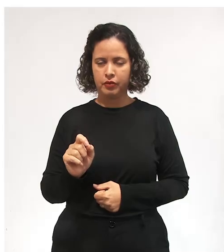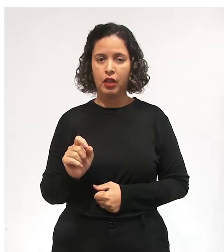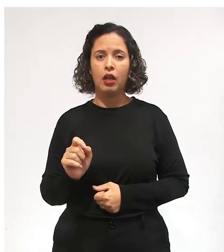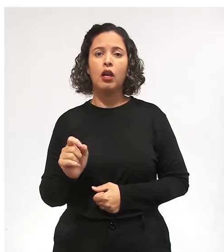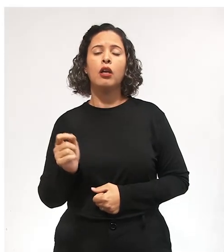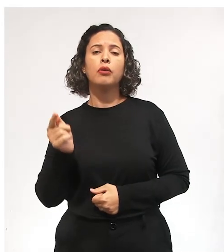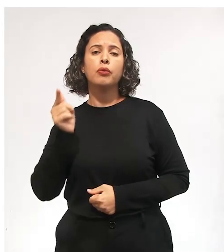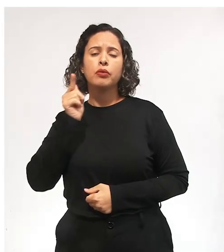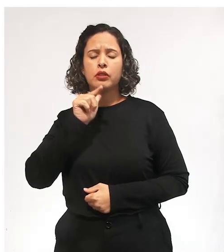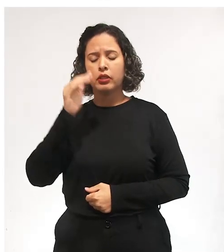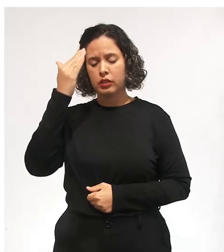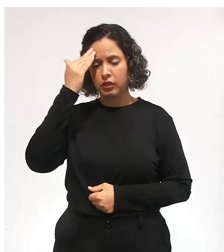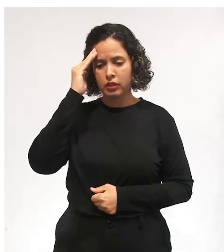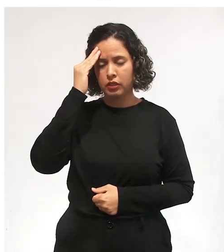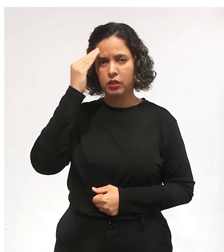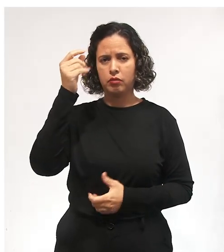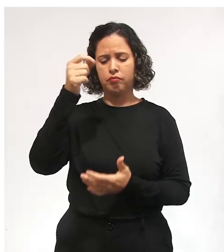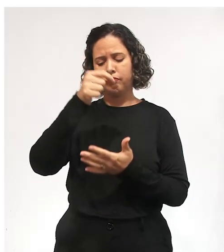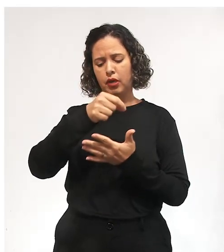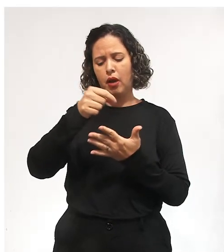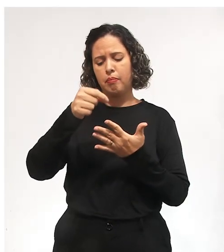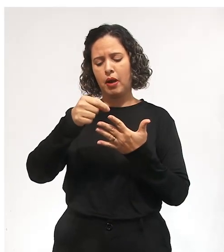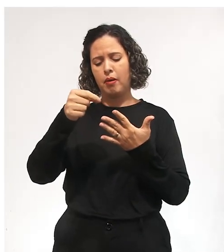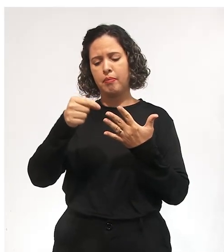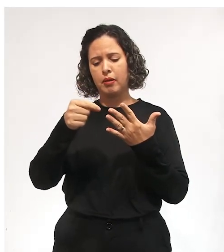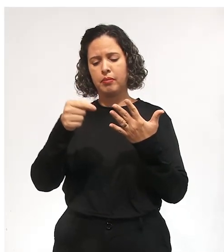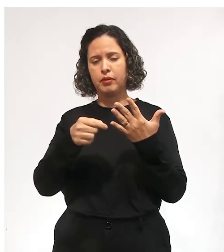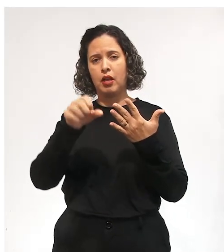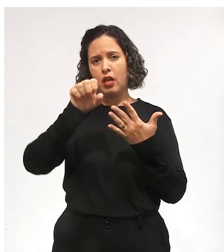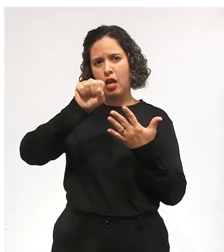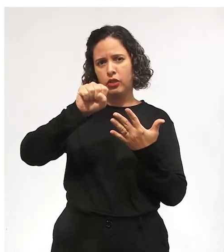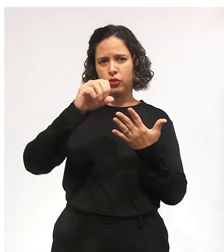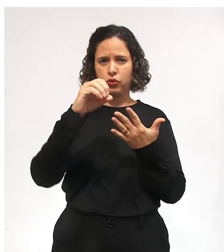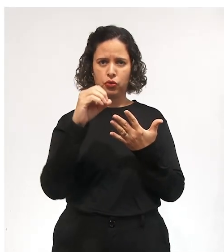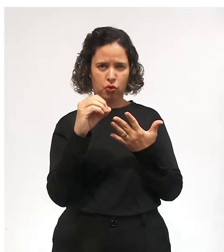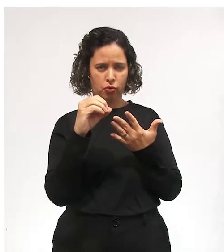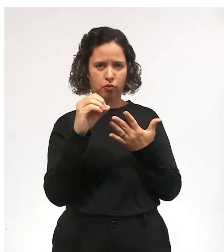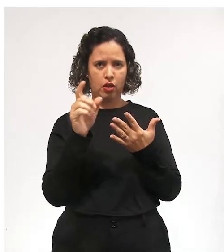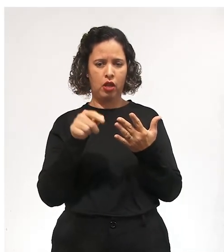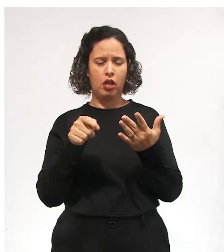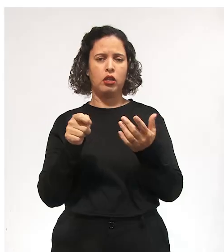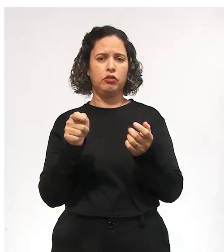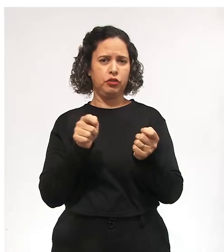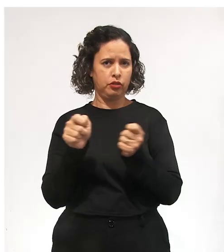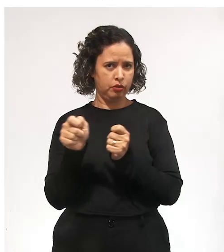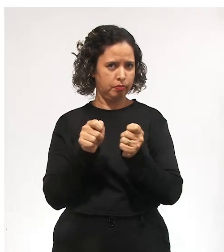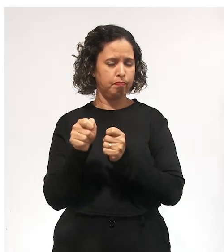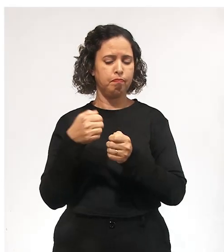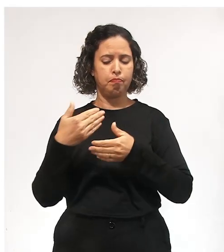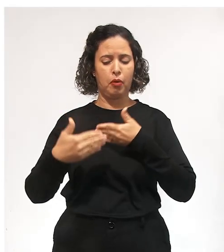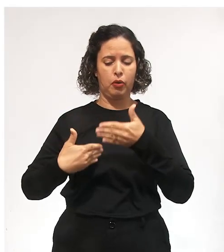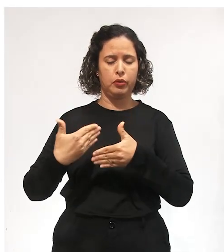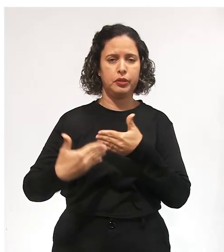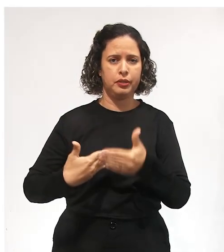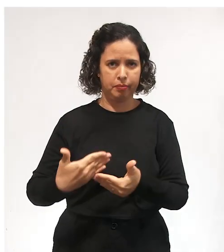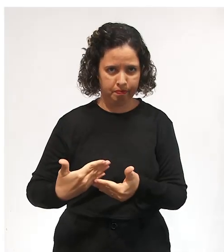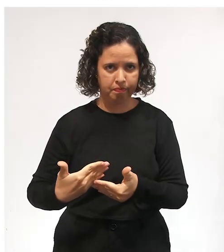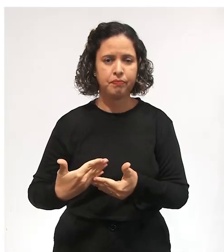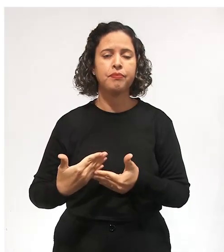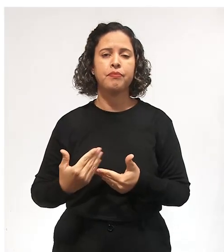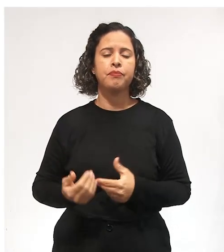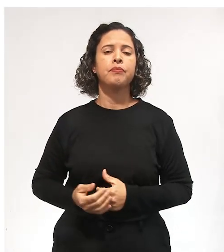consegue entender as principais funções do sistema operacional, que é o gerenciamento de processos. O que são